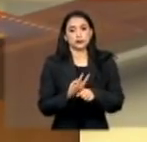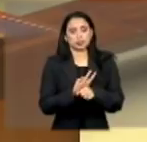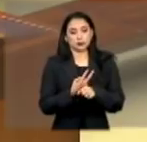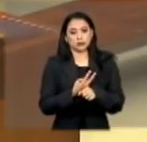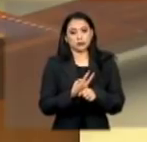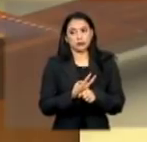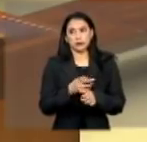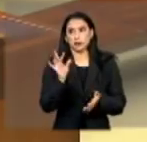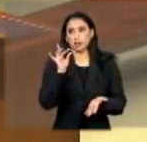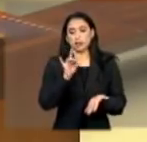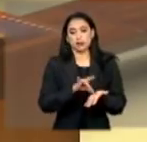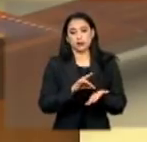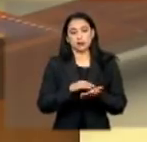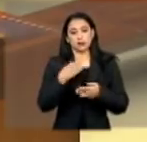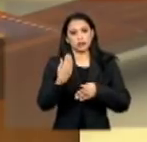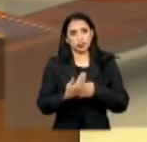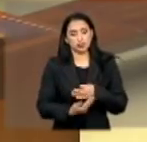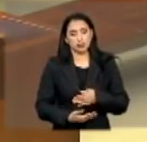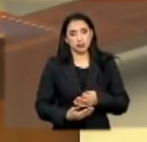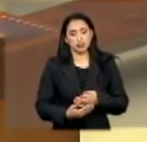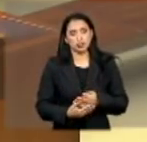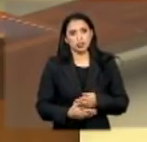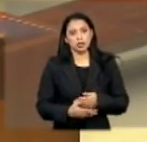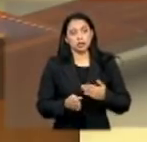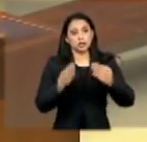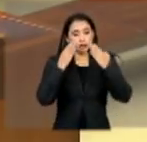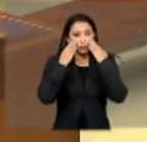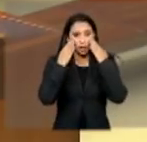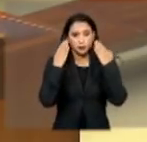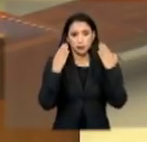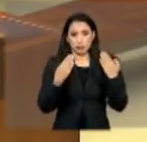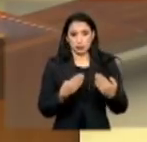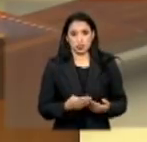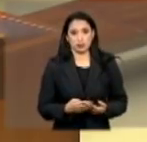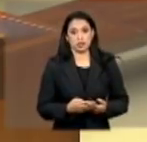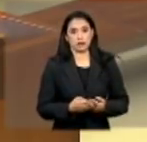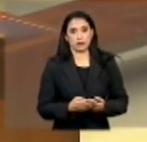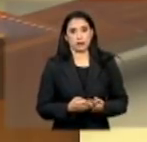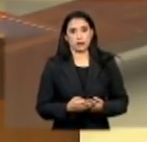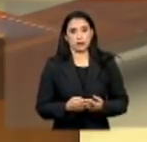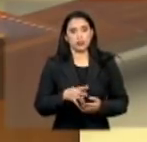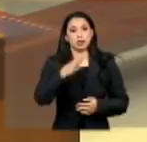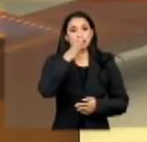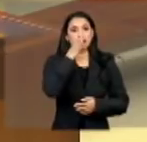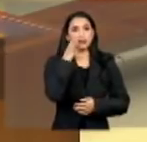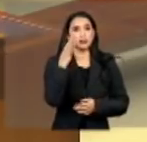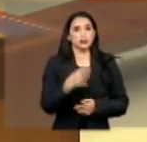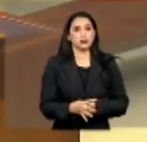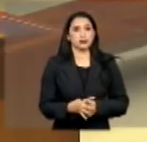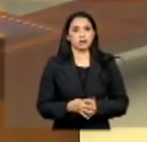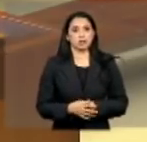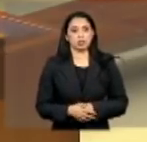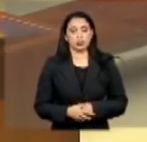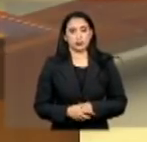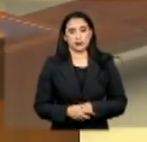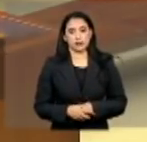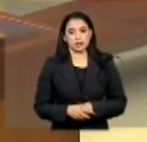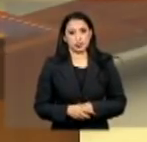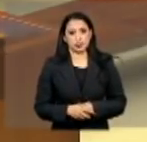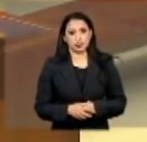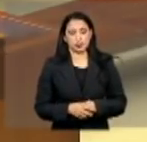diante daquilo que apresentou que acusou contra essas pessoas ele tem obrigação